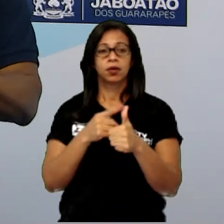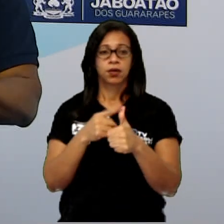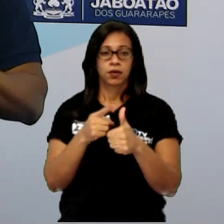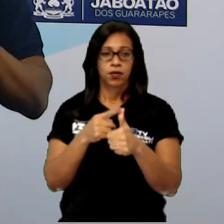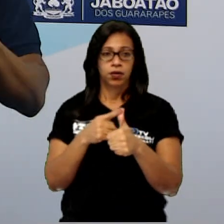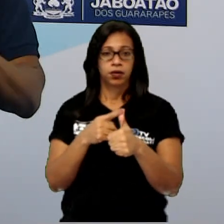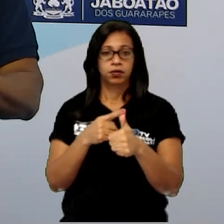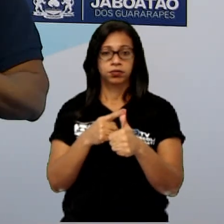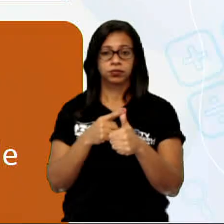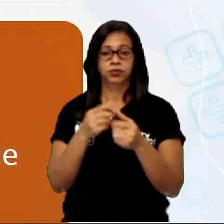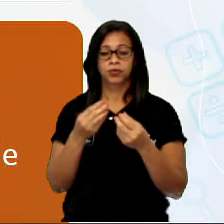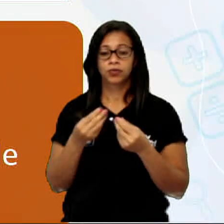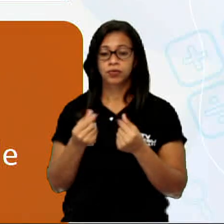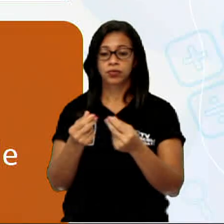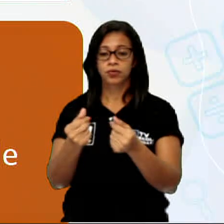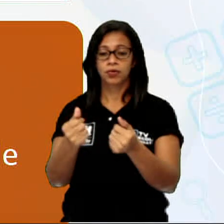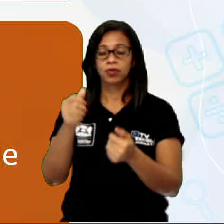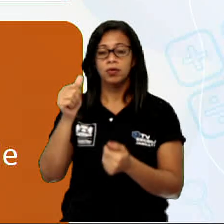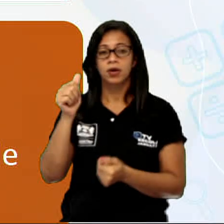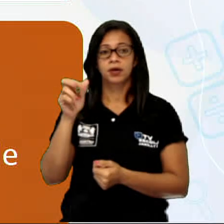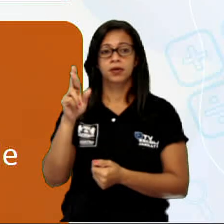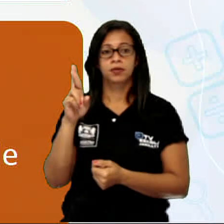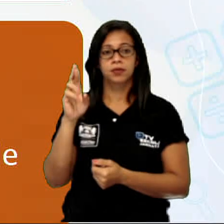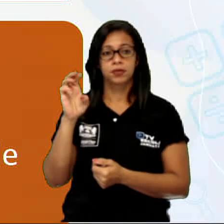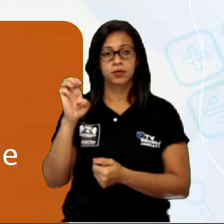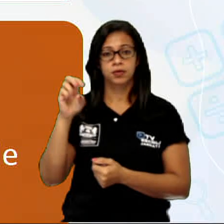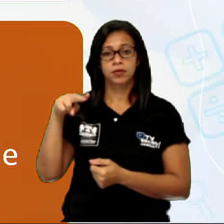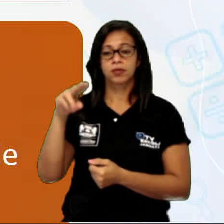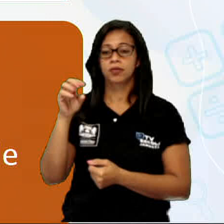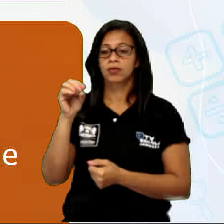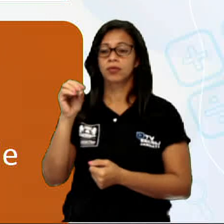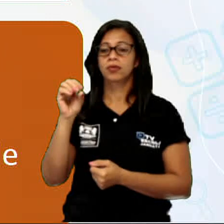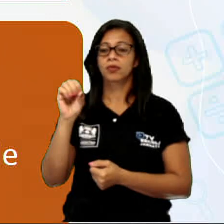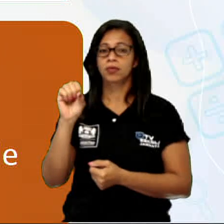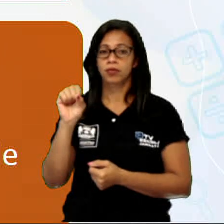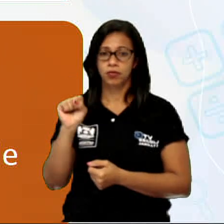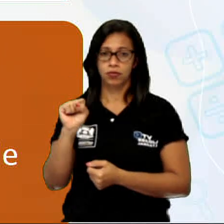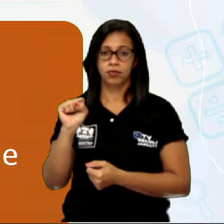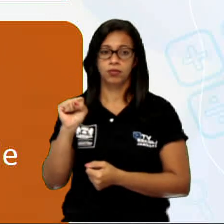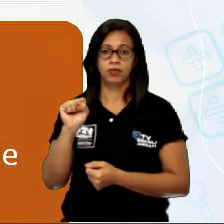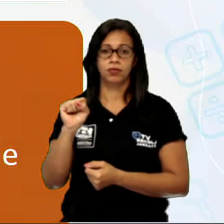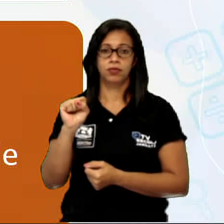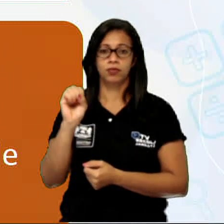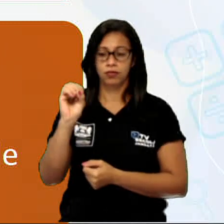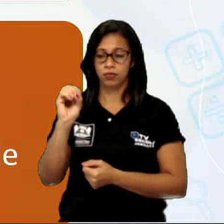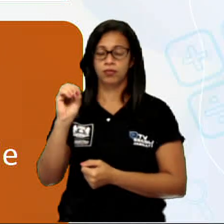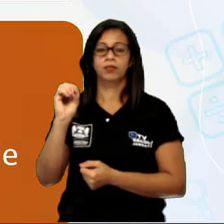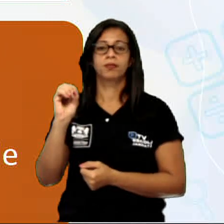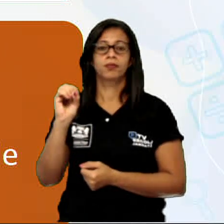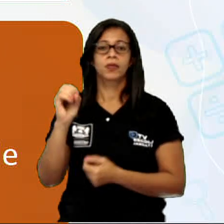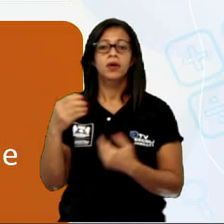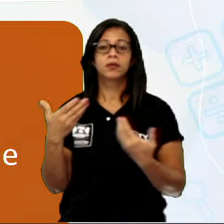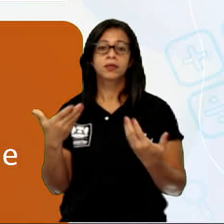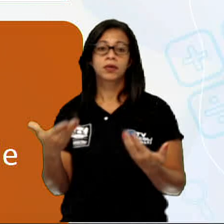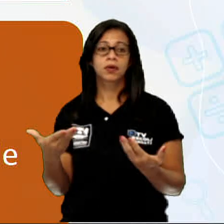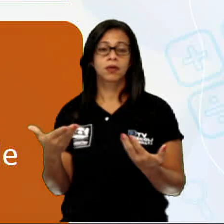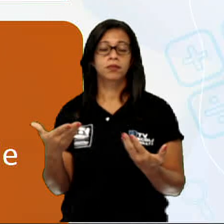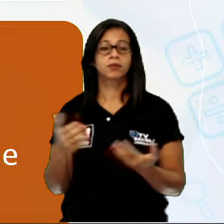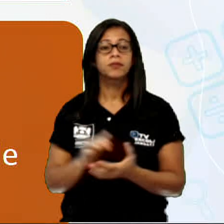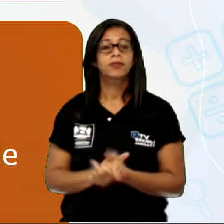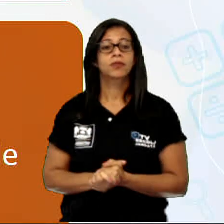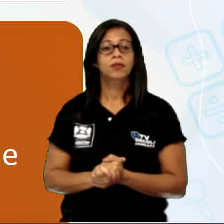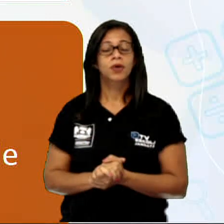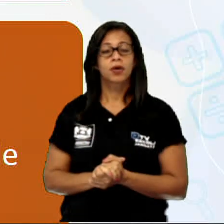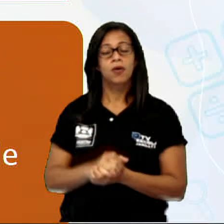hoje é o solo arenoso, certo? Ele tem como principal característica ser